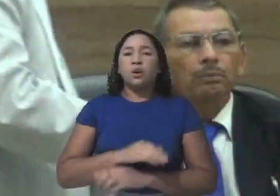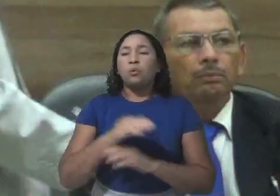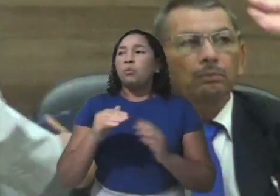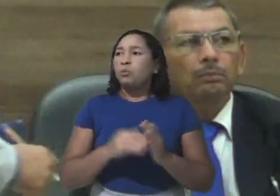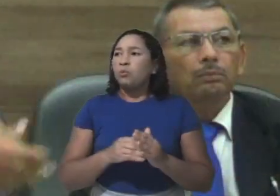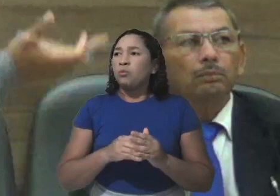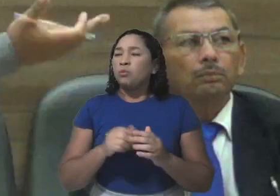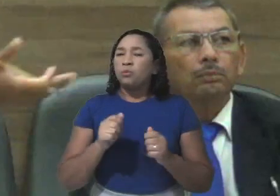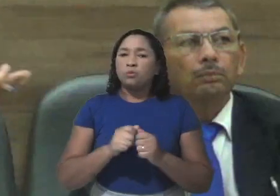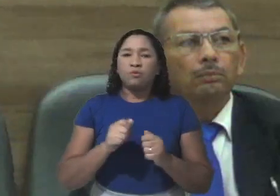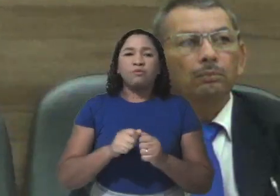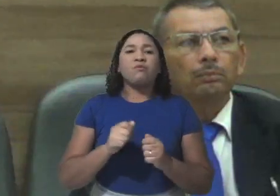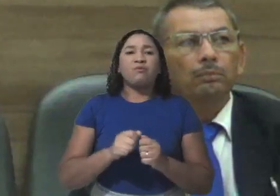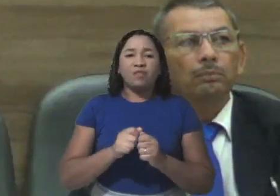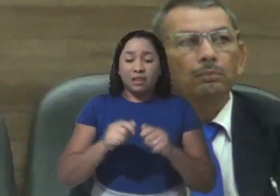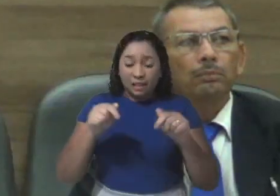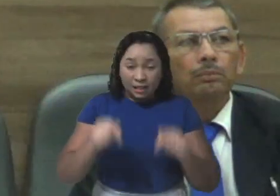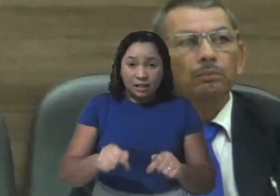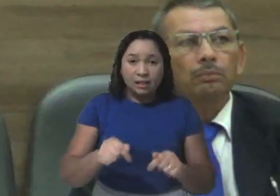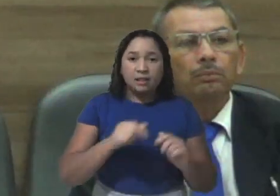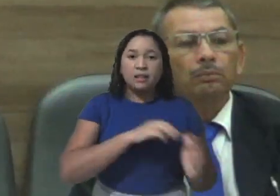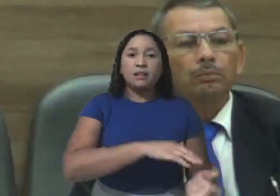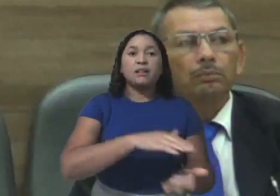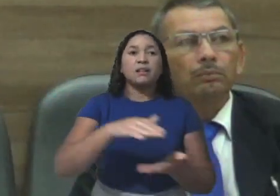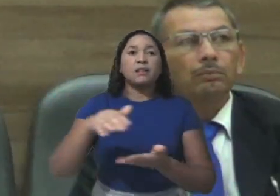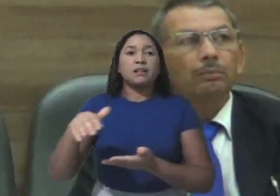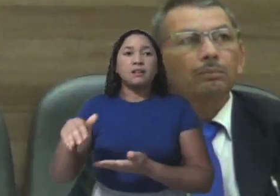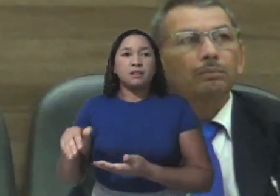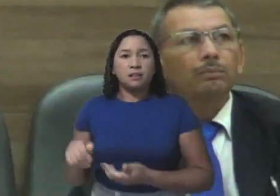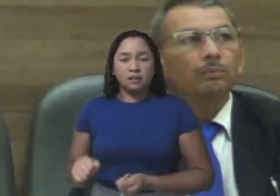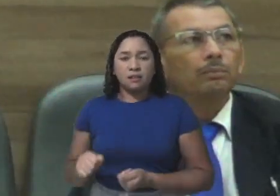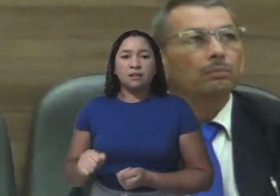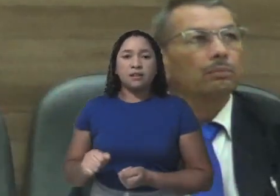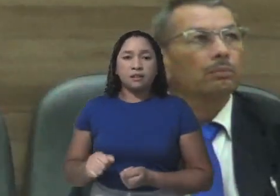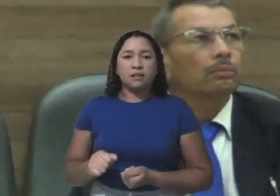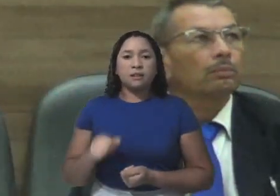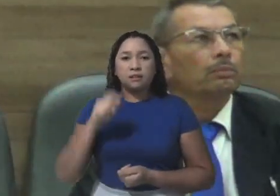de Cristo na terra.